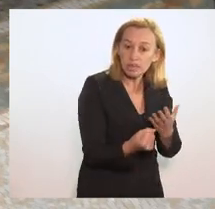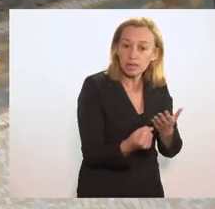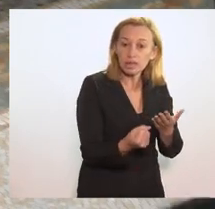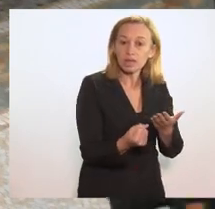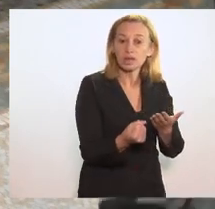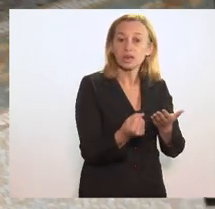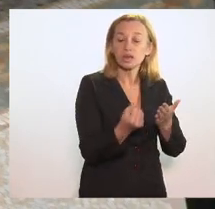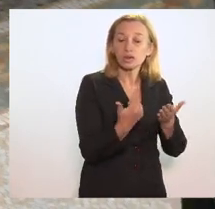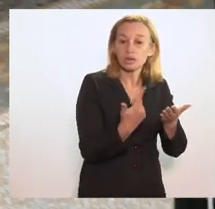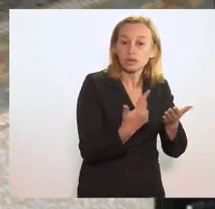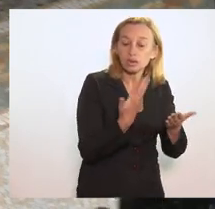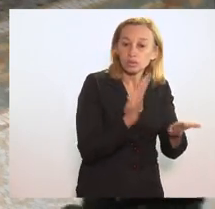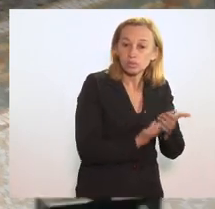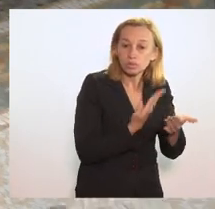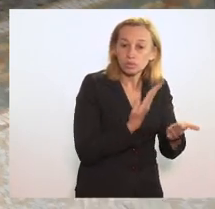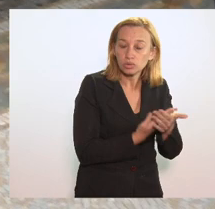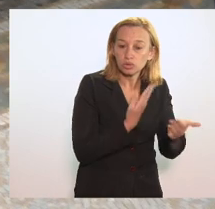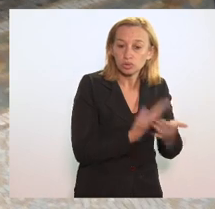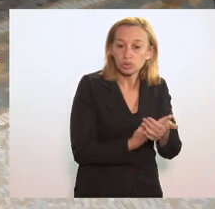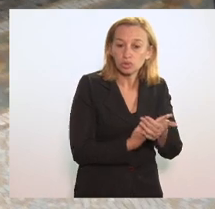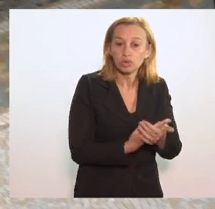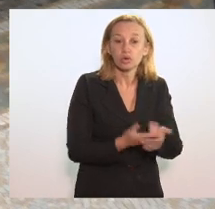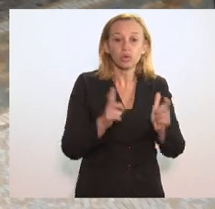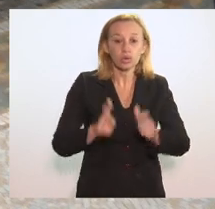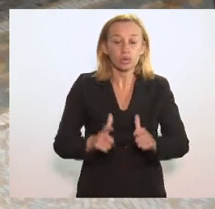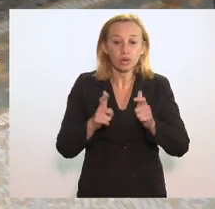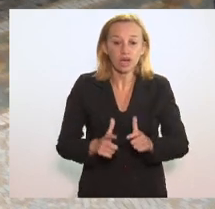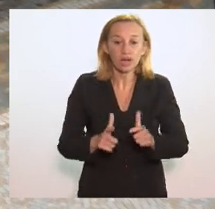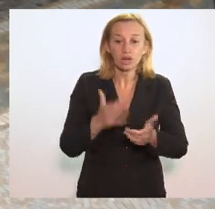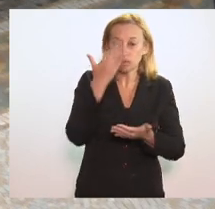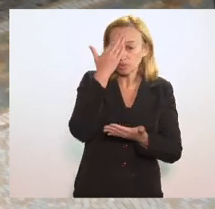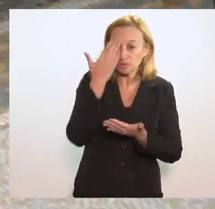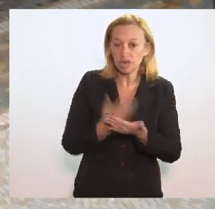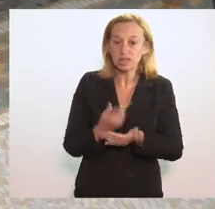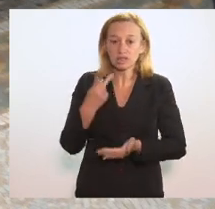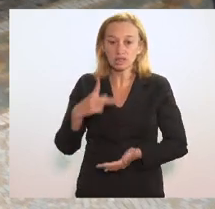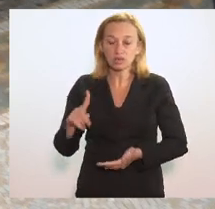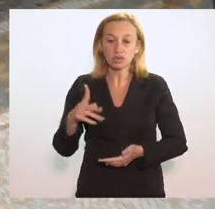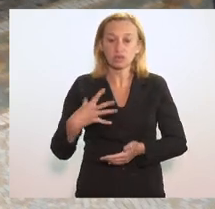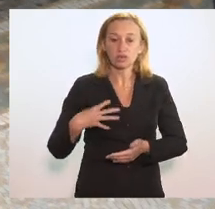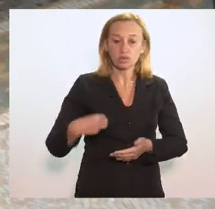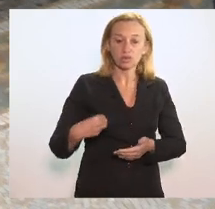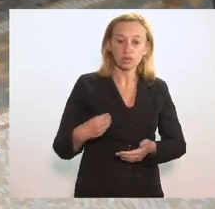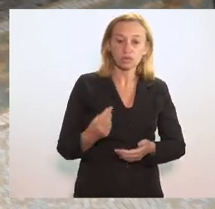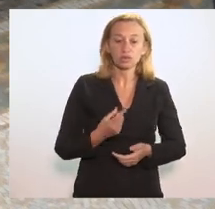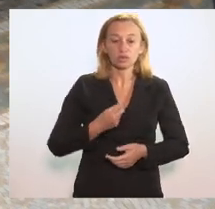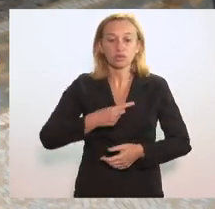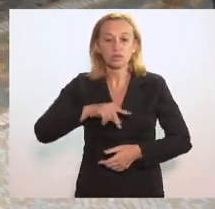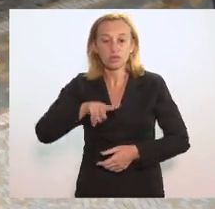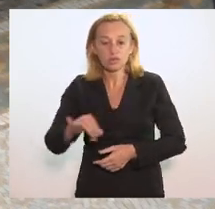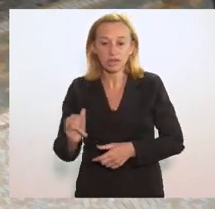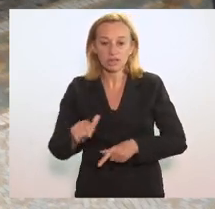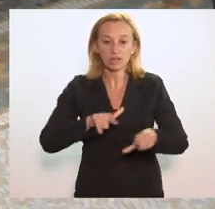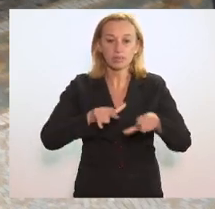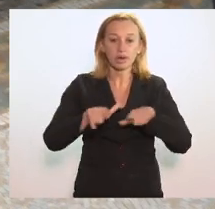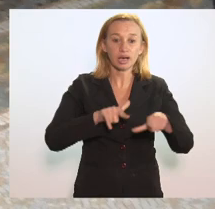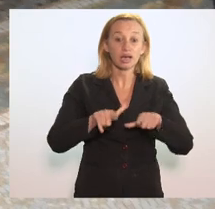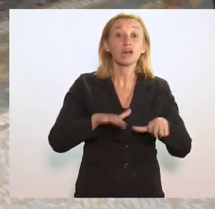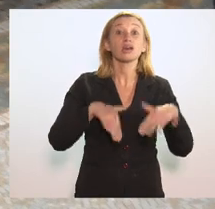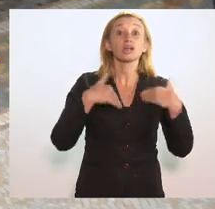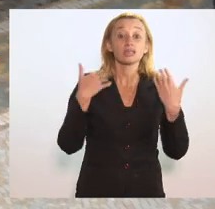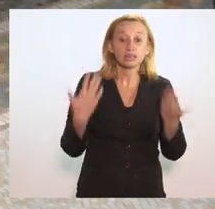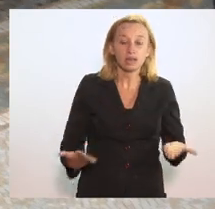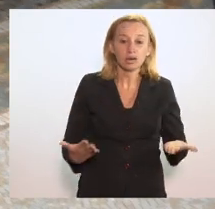o lugar que essas pessoas têm para confiarem os seus filhos enquanto vão buscar o pão de cada dia. Então, o que essa